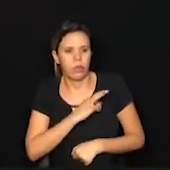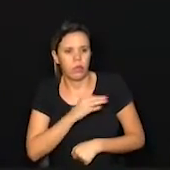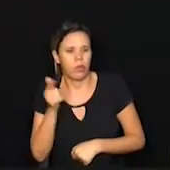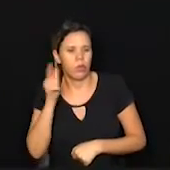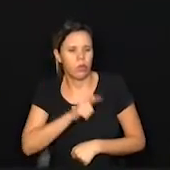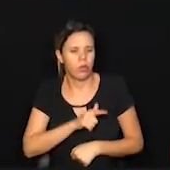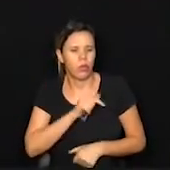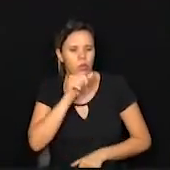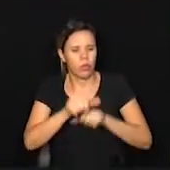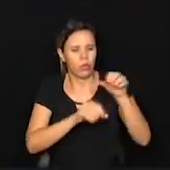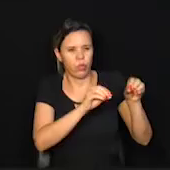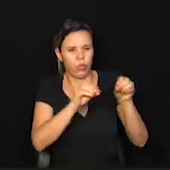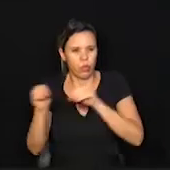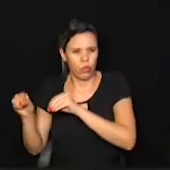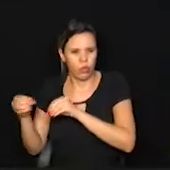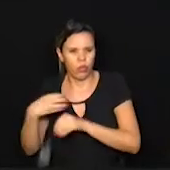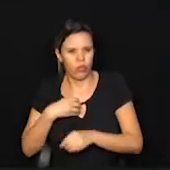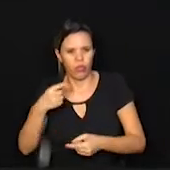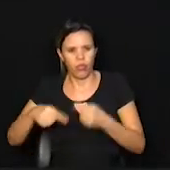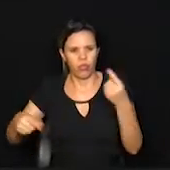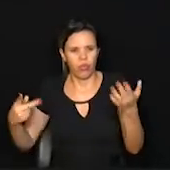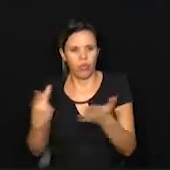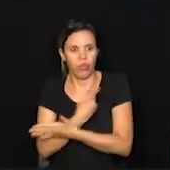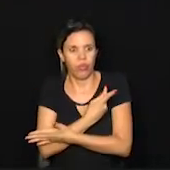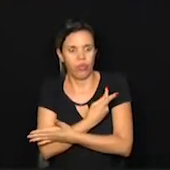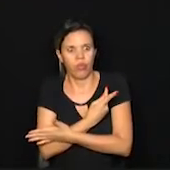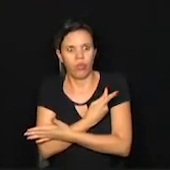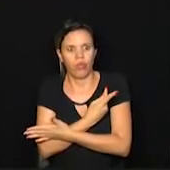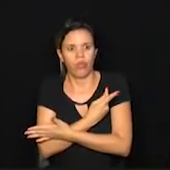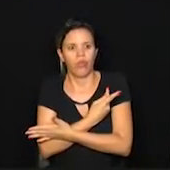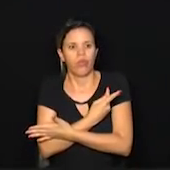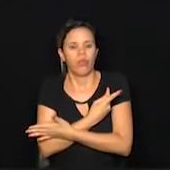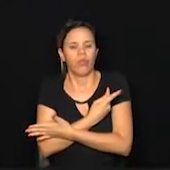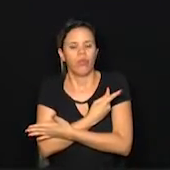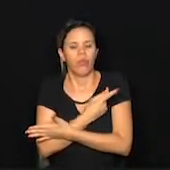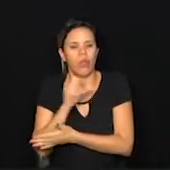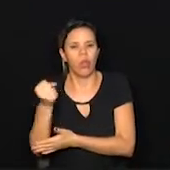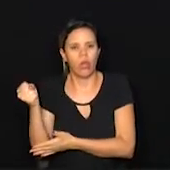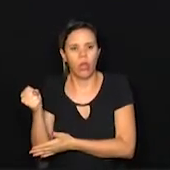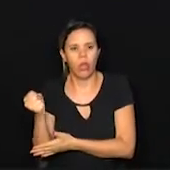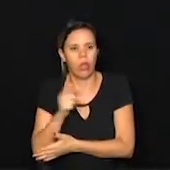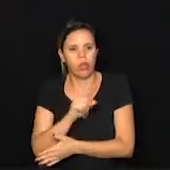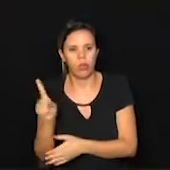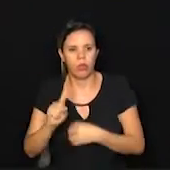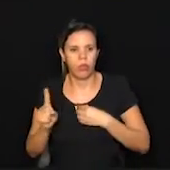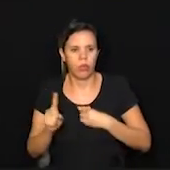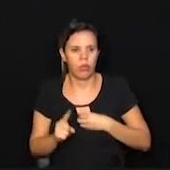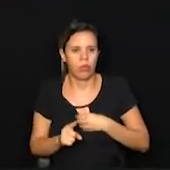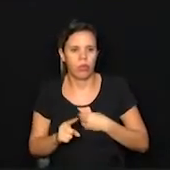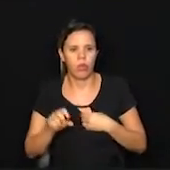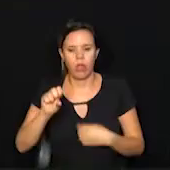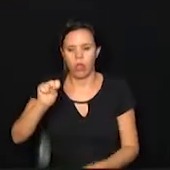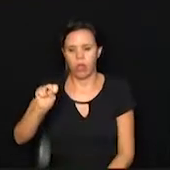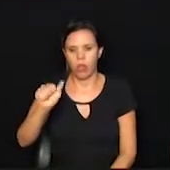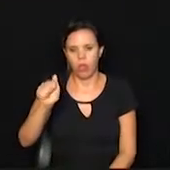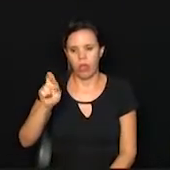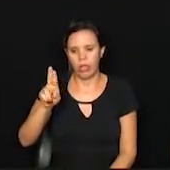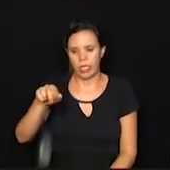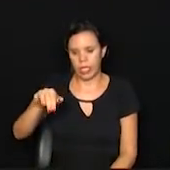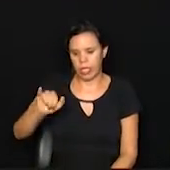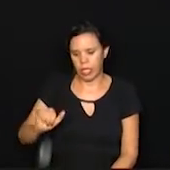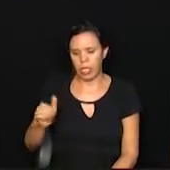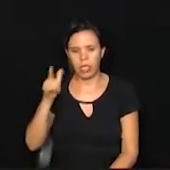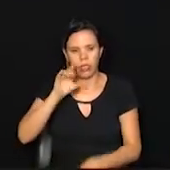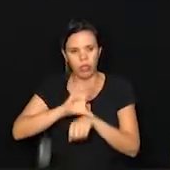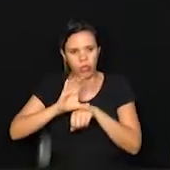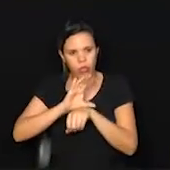Conseguiram fazer a transição só que de um jeito torto e a eleição foi 88 não porque o Sarney e o congresso